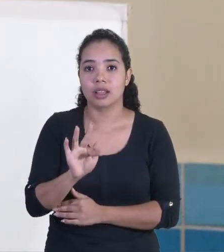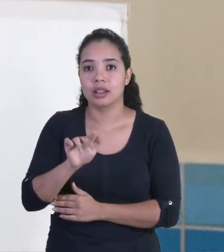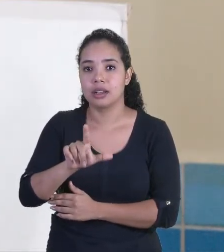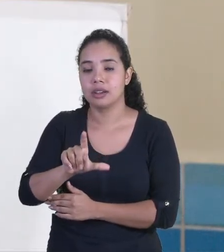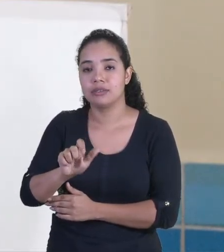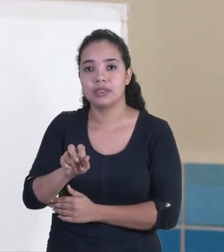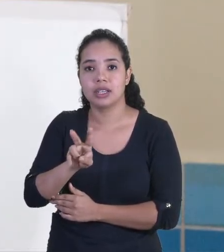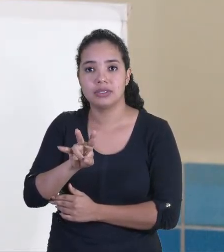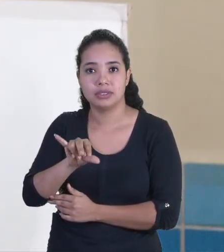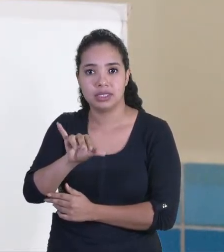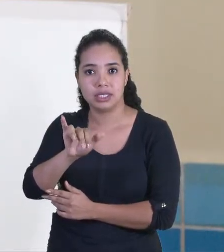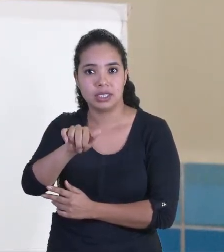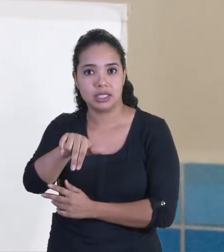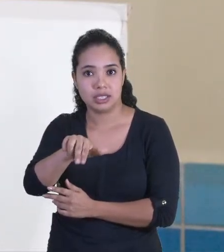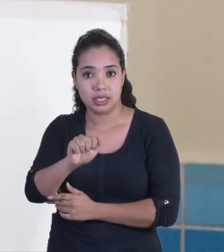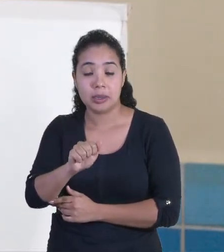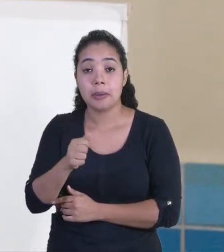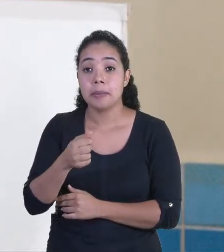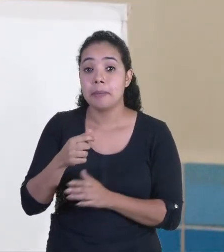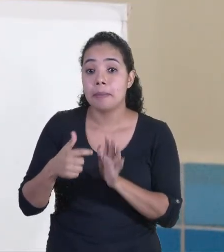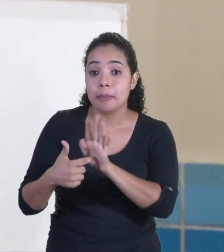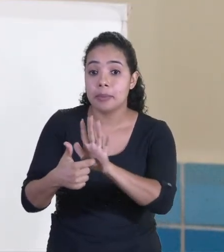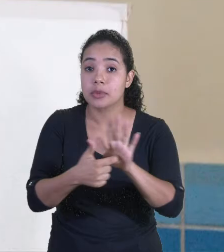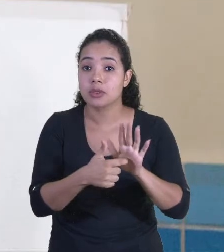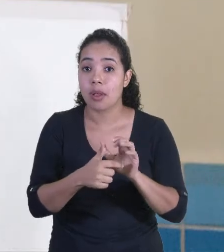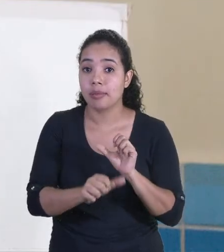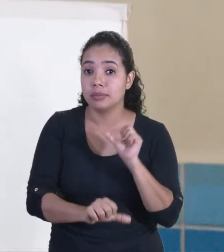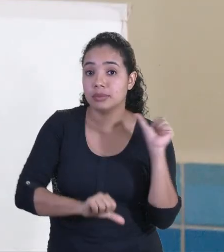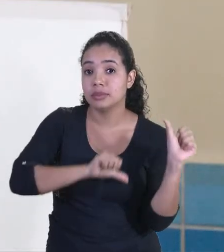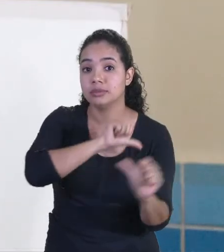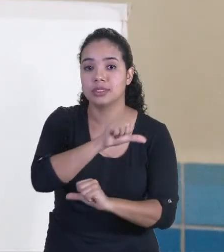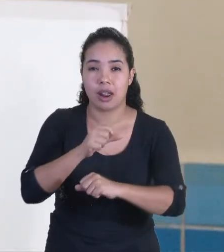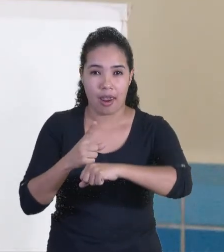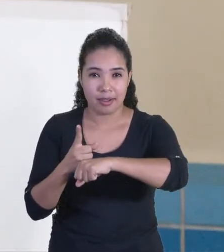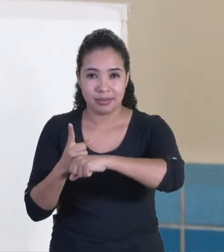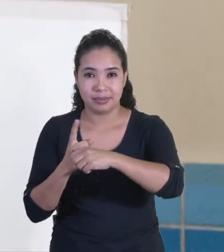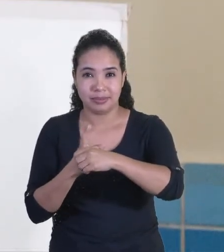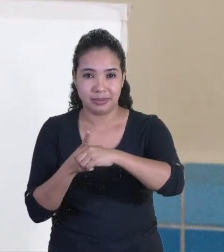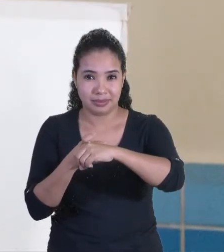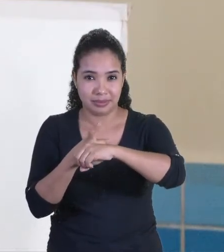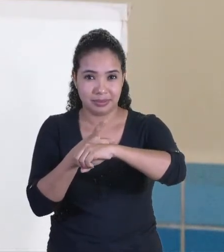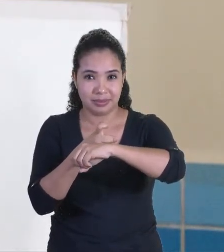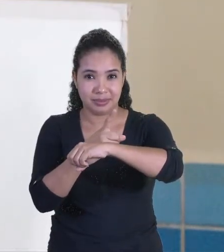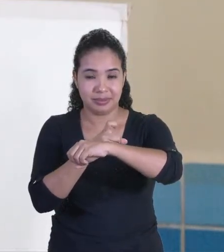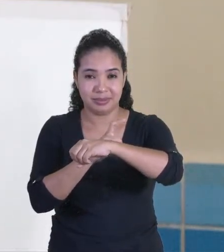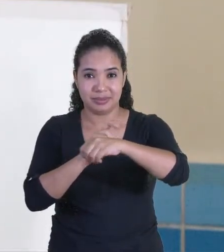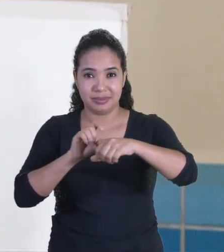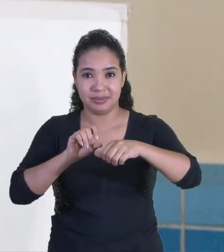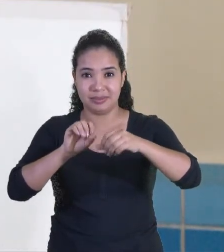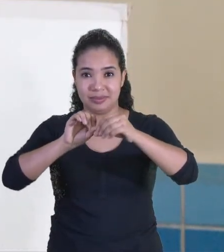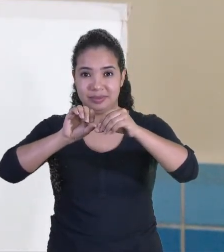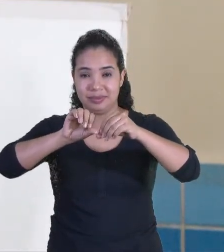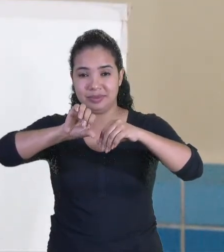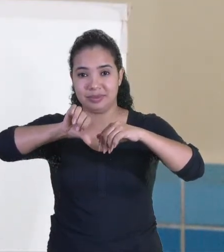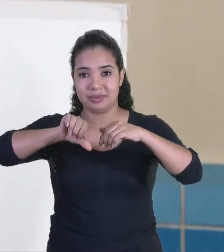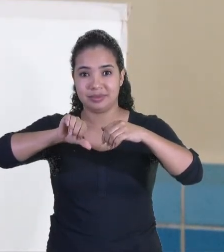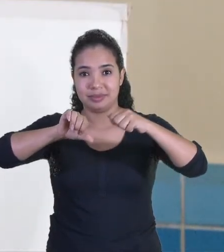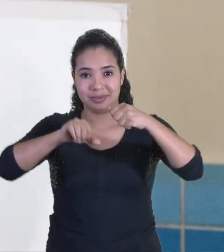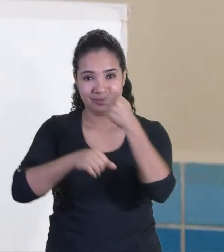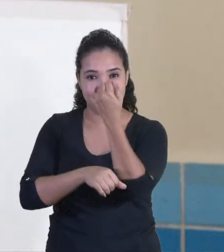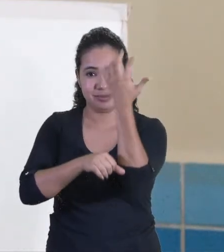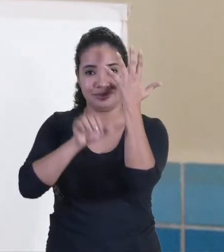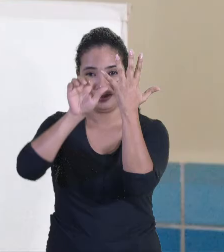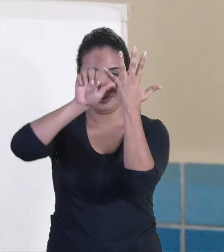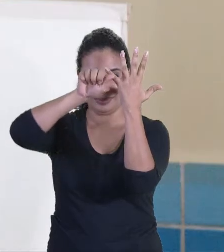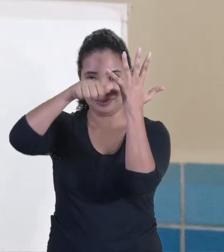e ela mostrou lá o processo da lagarta, que ela era um ovo, depois vira uma lagarta, entra no casulo e vira